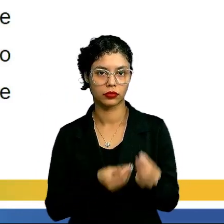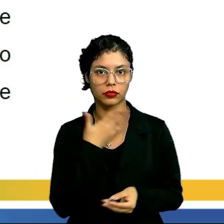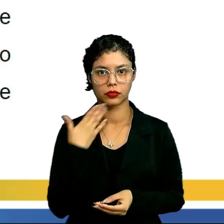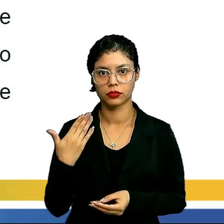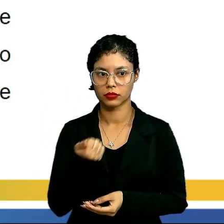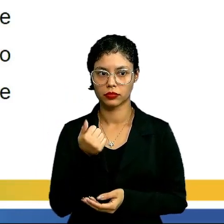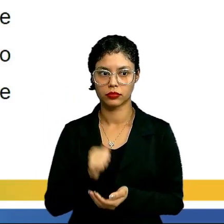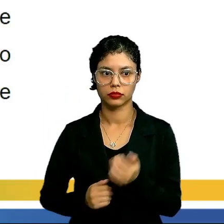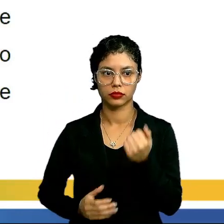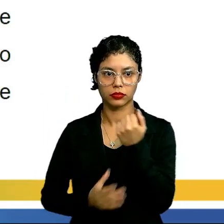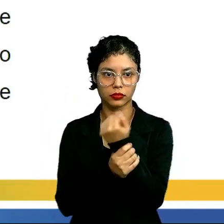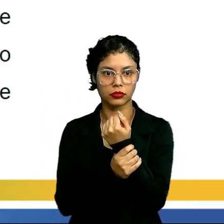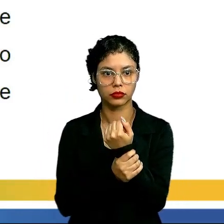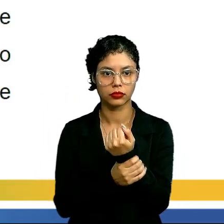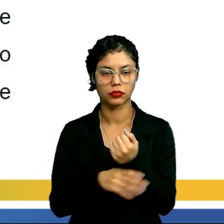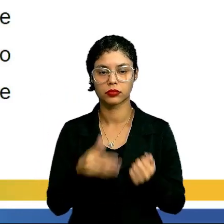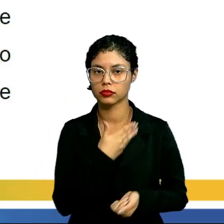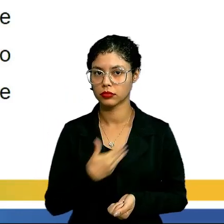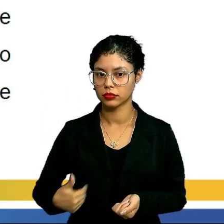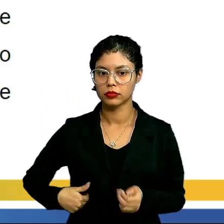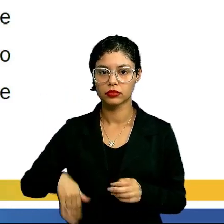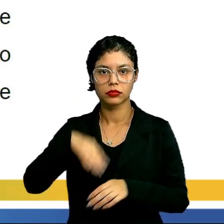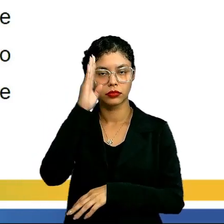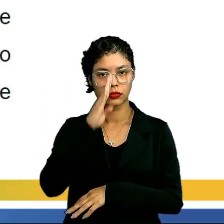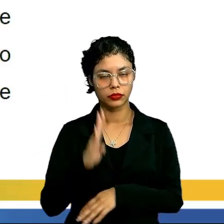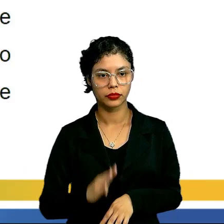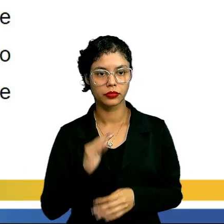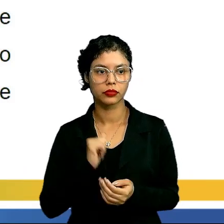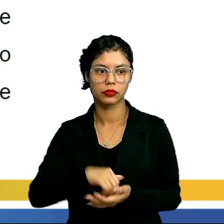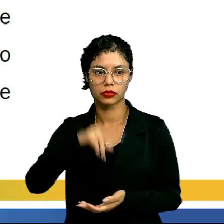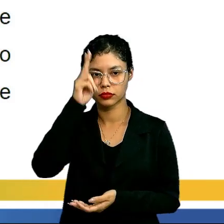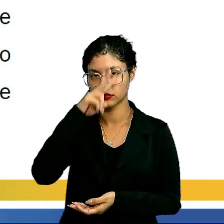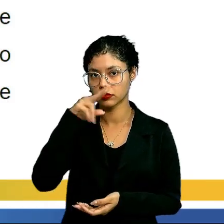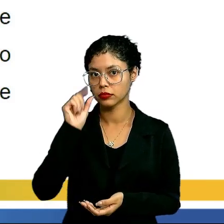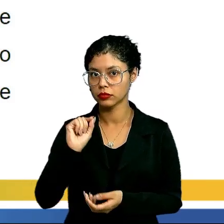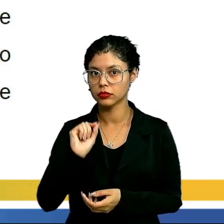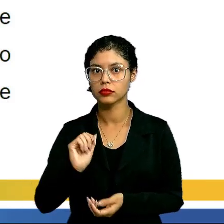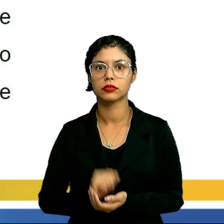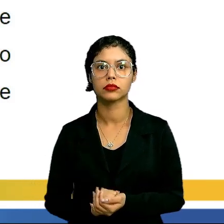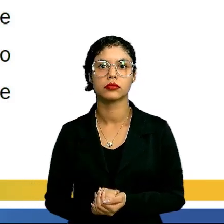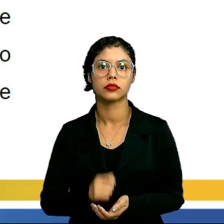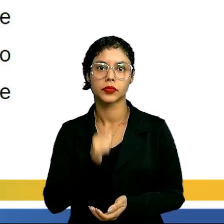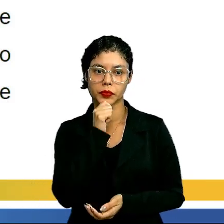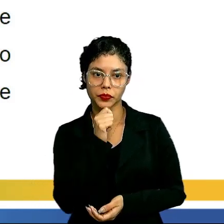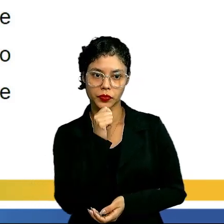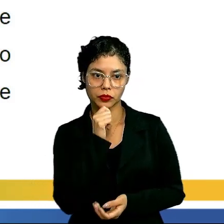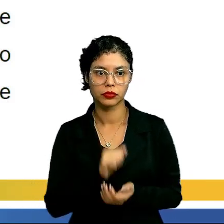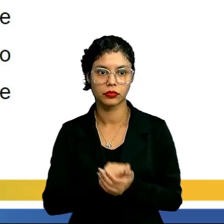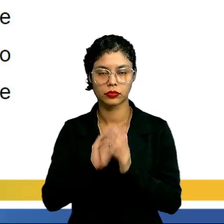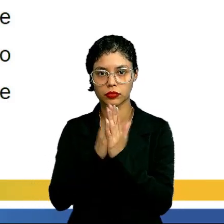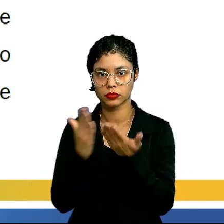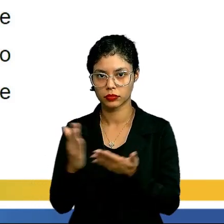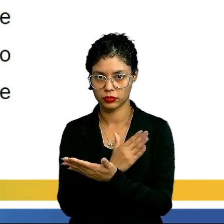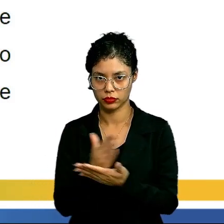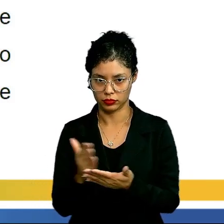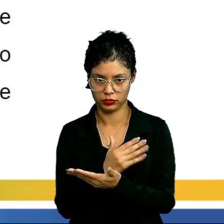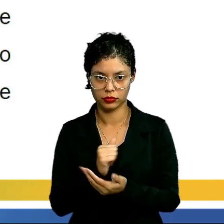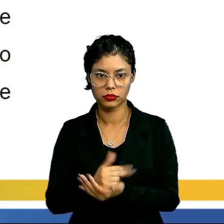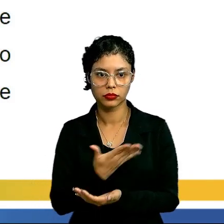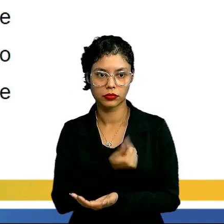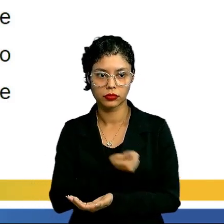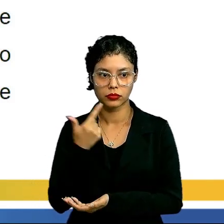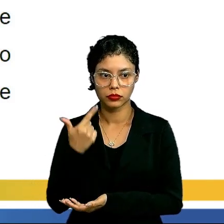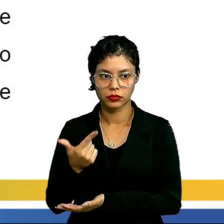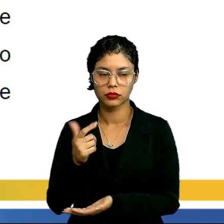melhorar a segurança pública no Brasil. Lembrando que essa nossa aula ela está disponível lá no livro A Prova Enem, o livro número